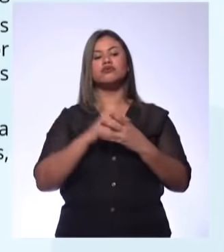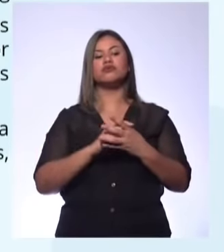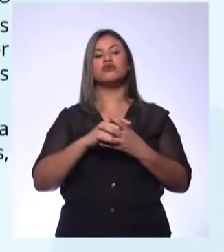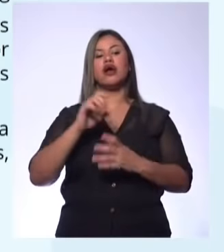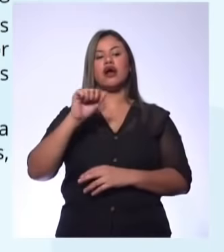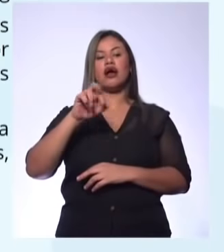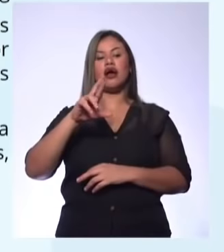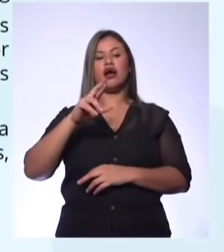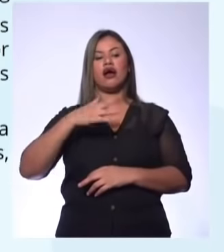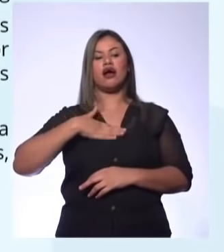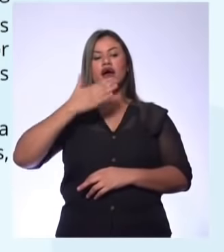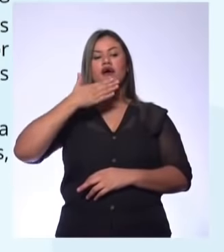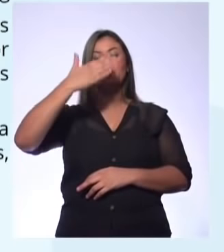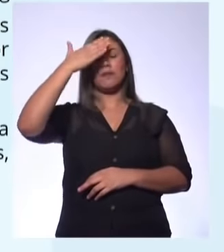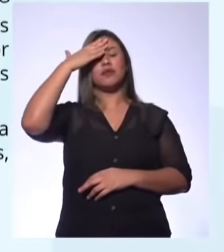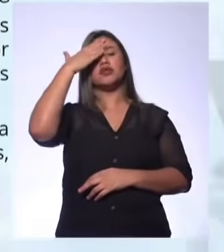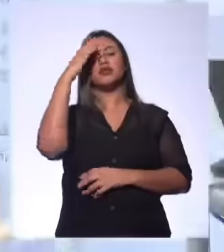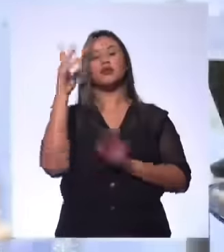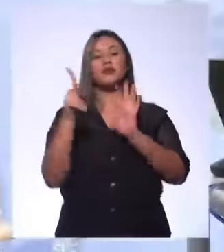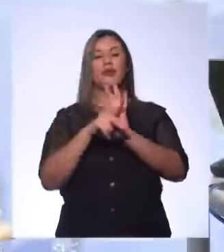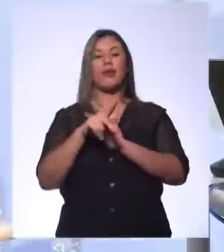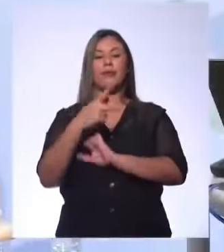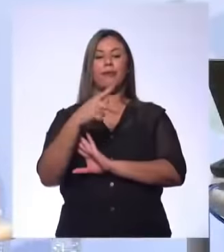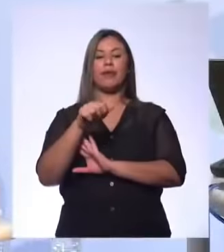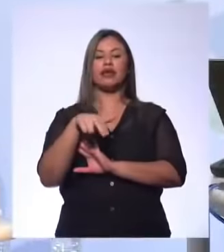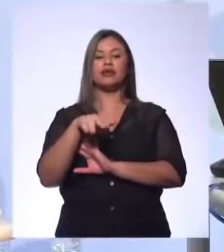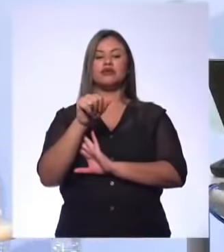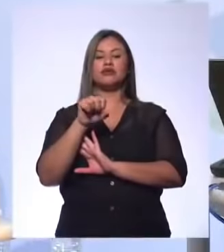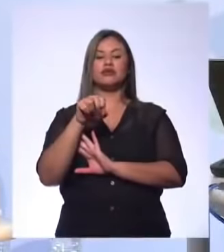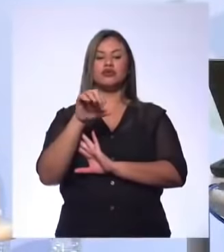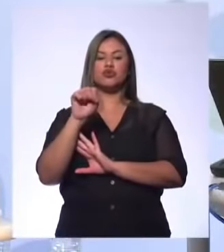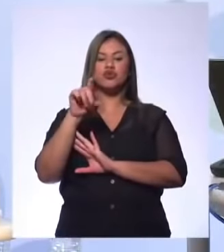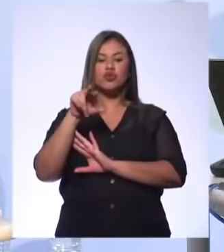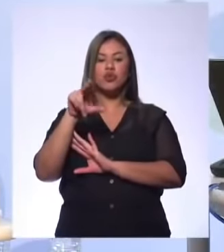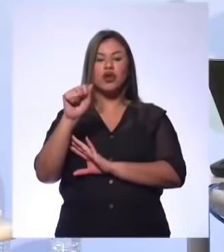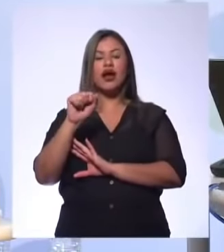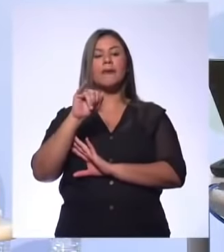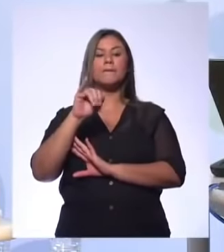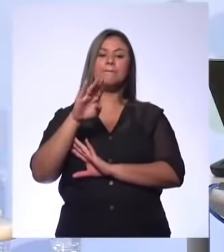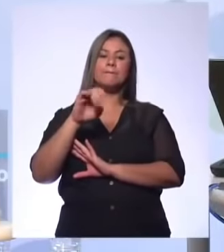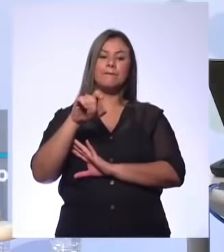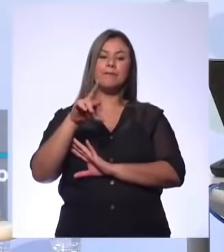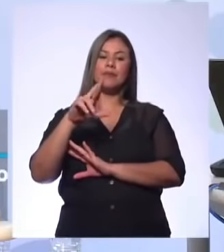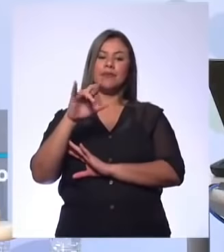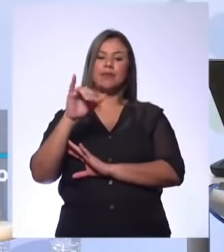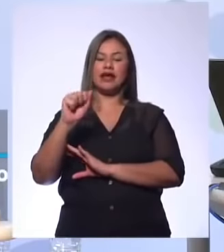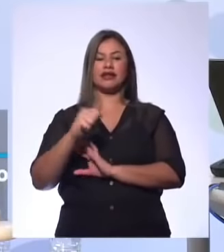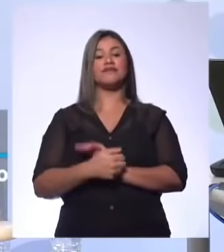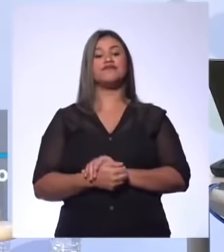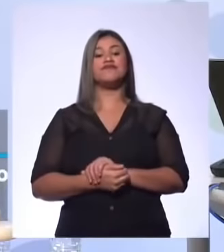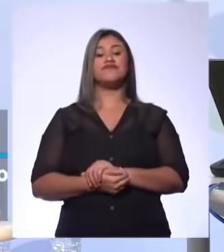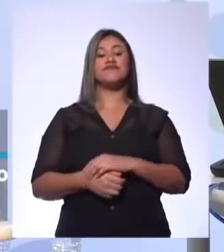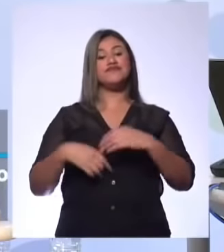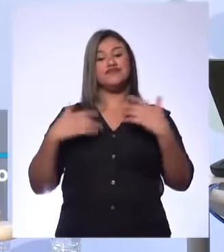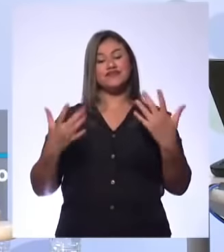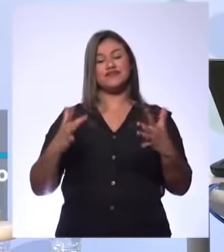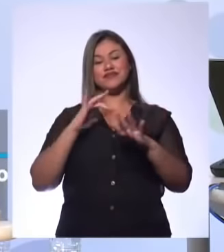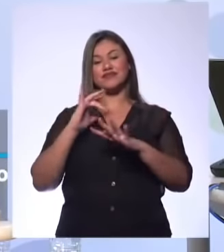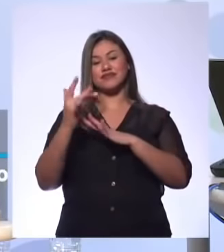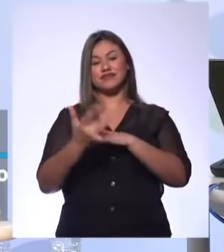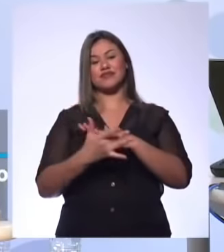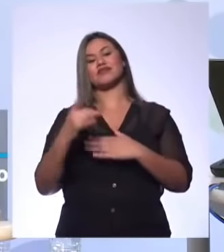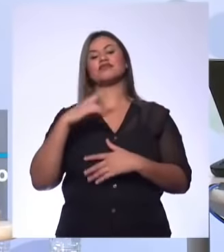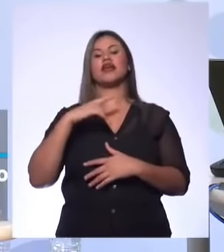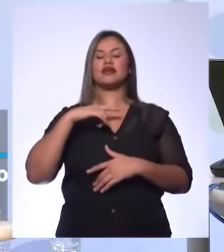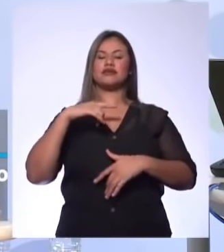Aí eu sei que, pelo menos nas redes sociais, os estudantes estavam assim, professora, fala dos vikings, né? Realmente, eu vou falar um pouquinho